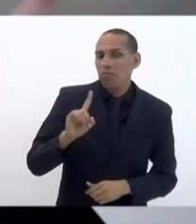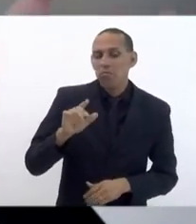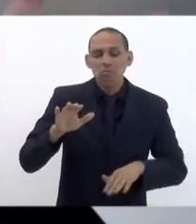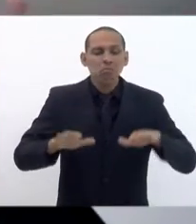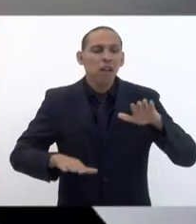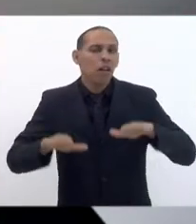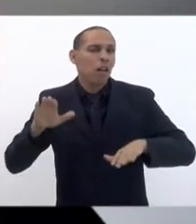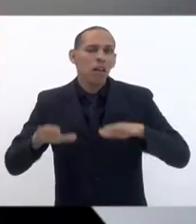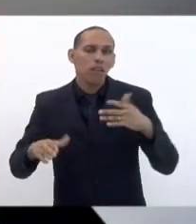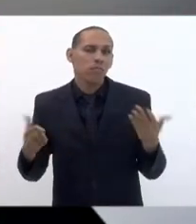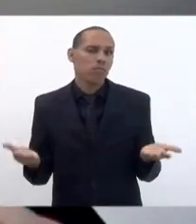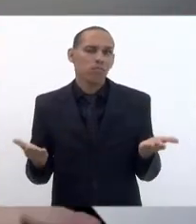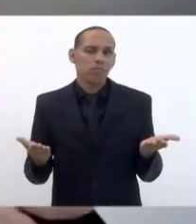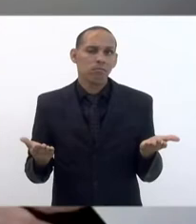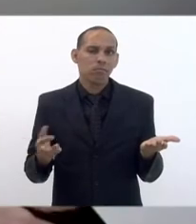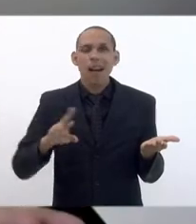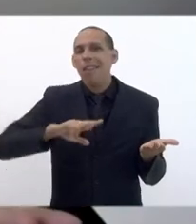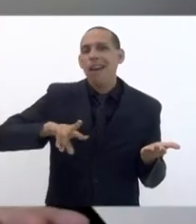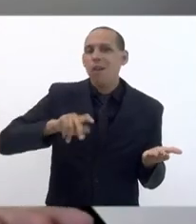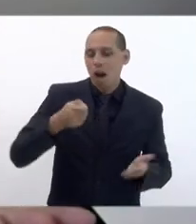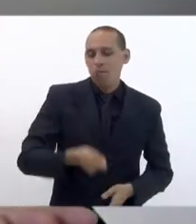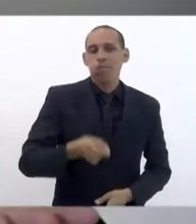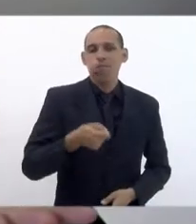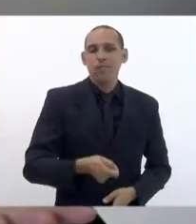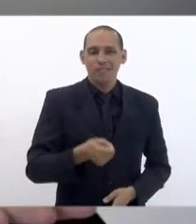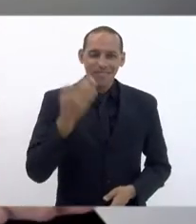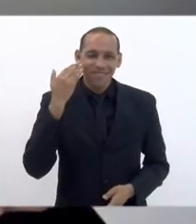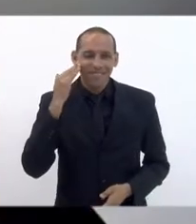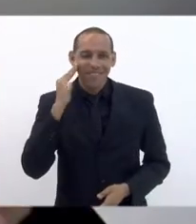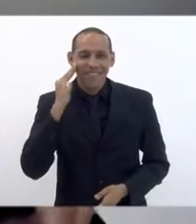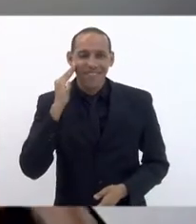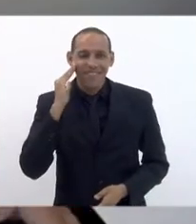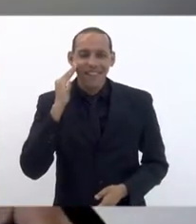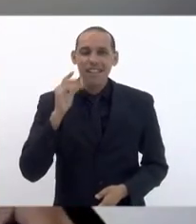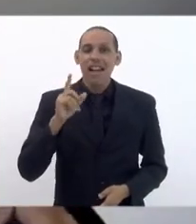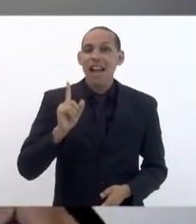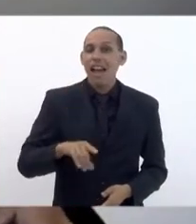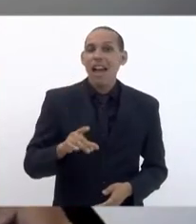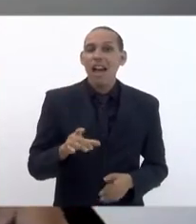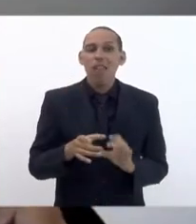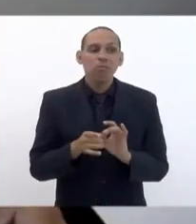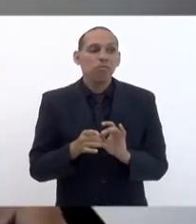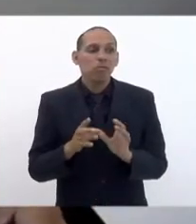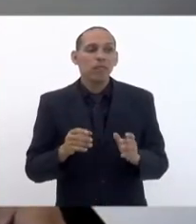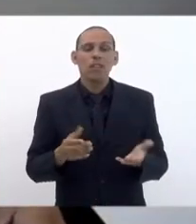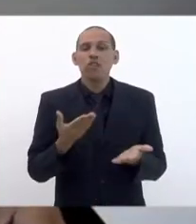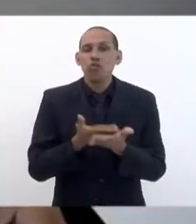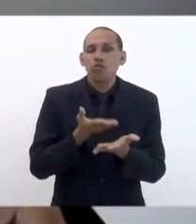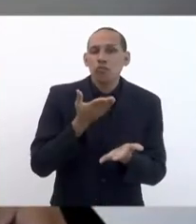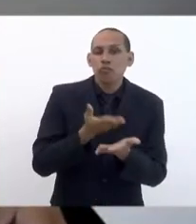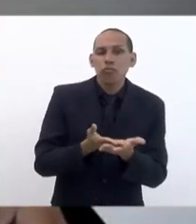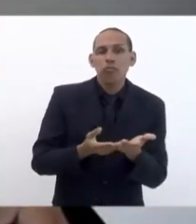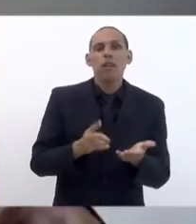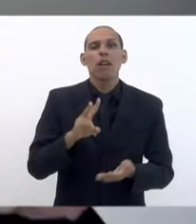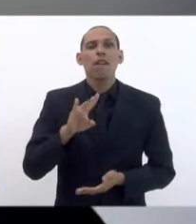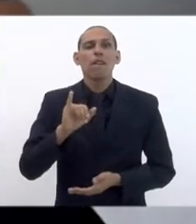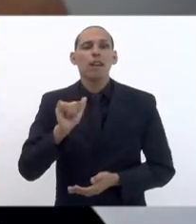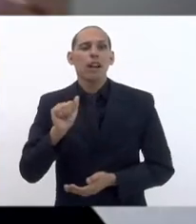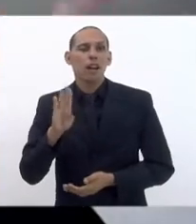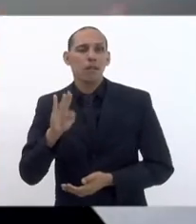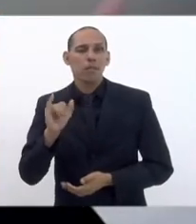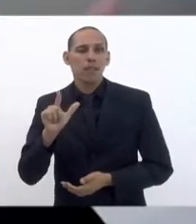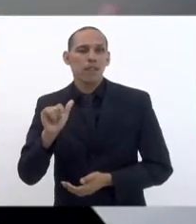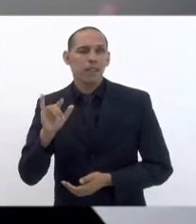feitos. Não há nenhuma imposição às concessionárias de energia elétrica. Na verdade, elas vão fazer um estudo de viabilidade e,